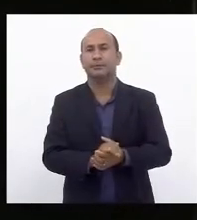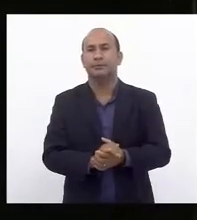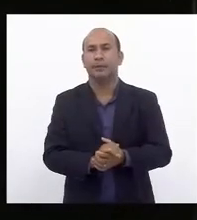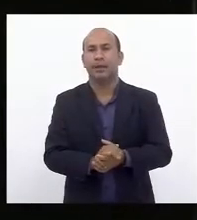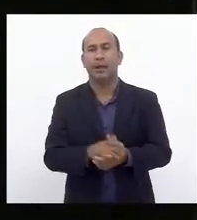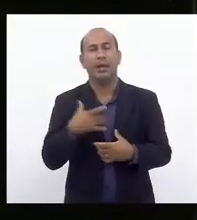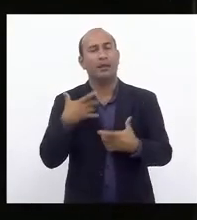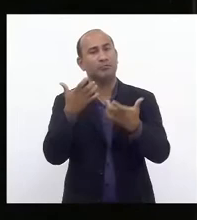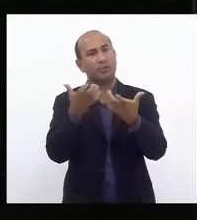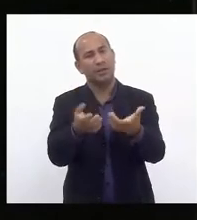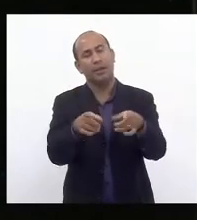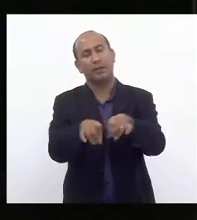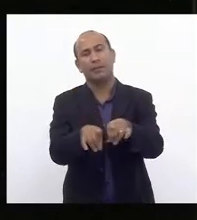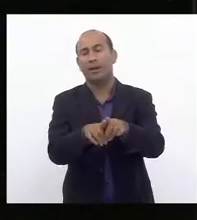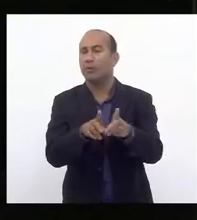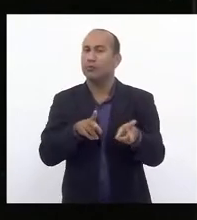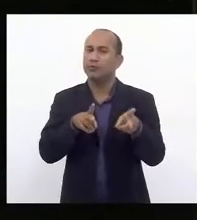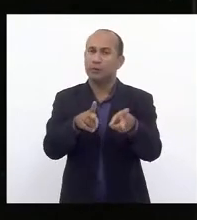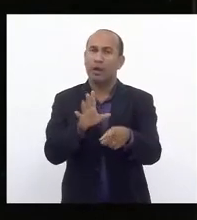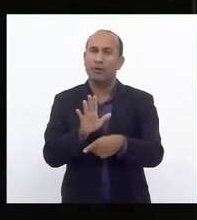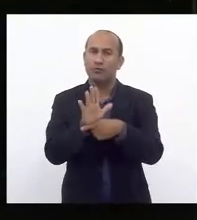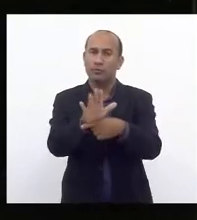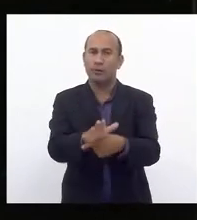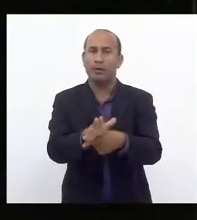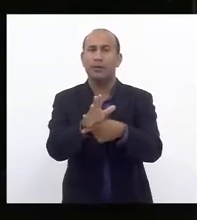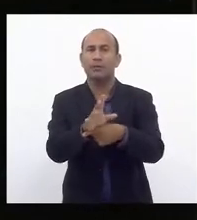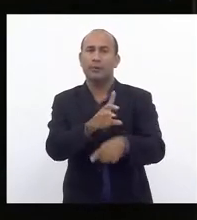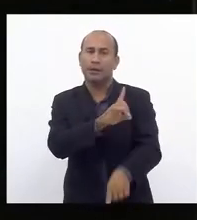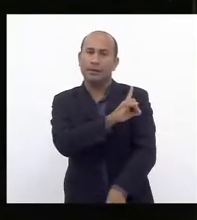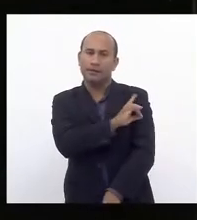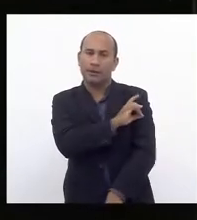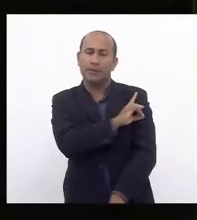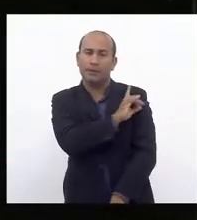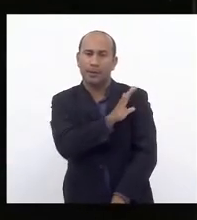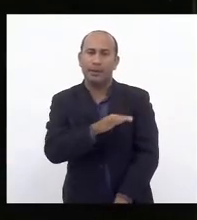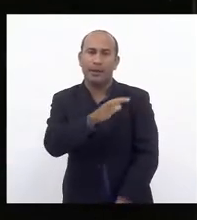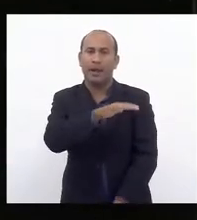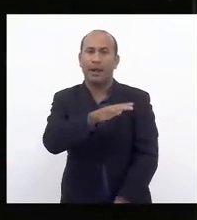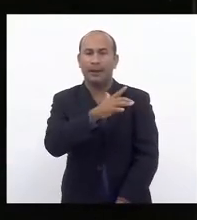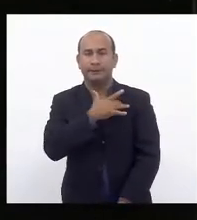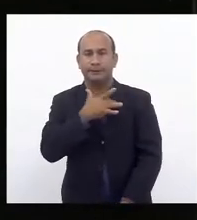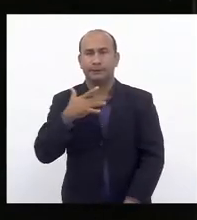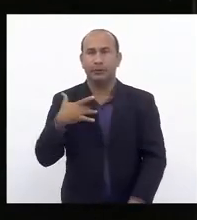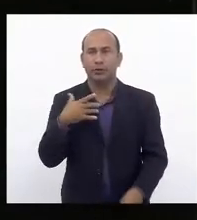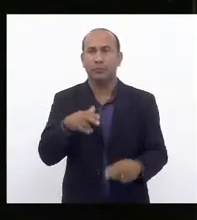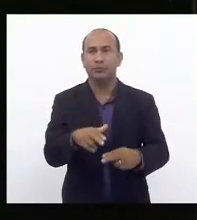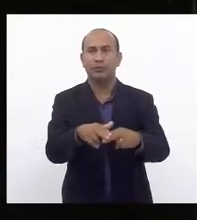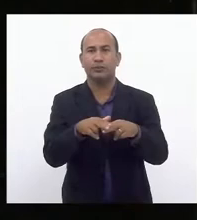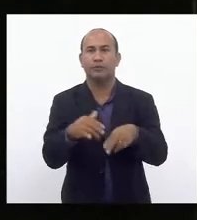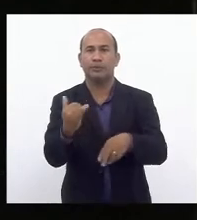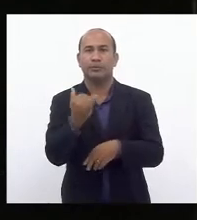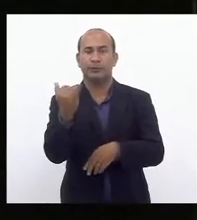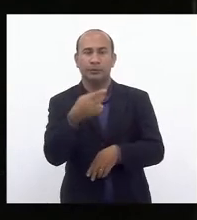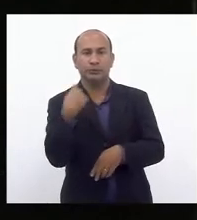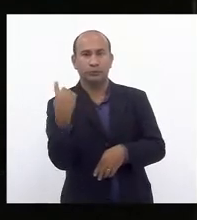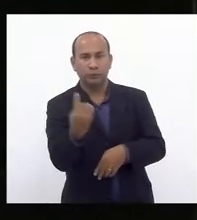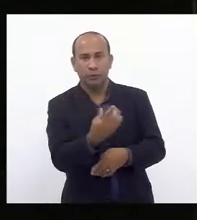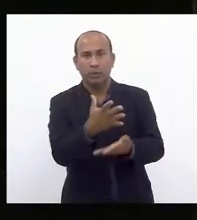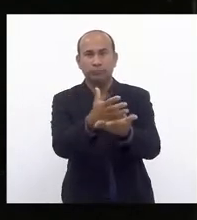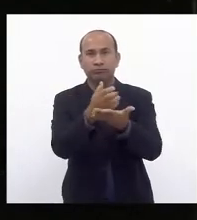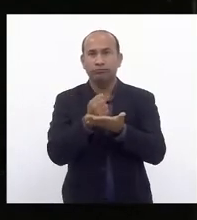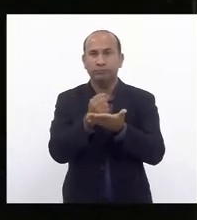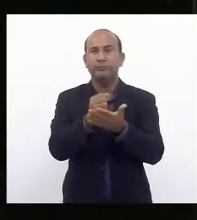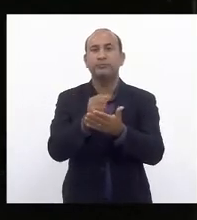não queriam manter os auxiliares de enfermagem na Fundação Saúde. Então é importante a gente resgatar essa